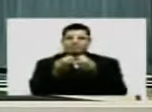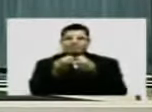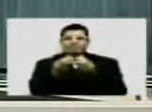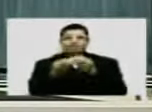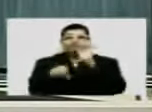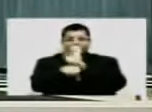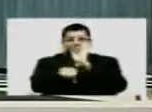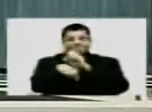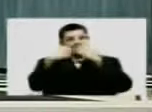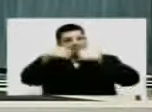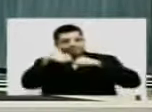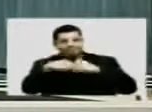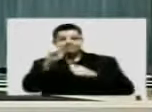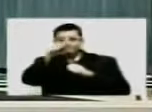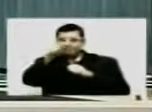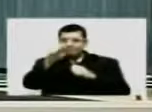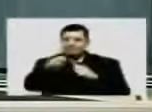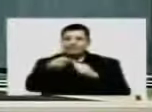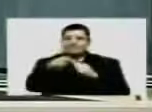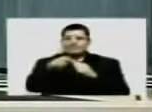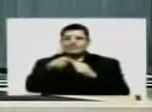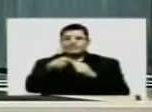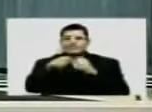O estado precisa